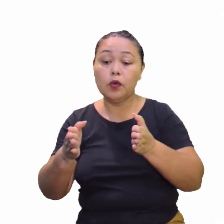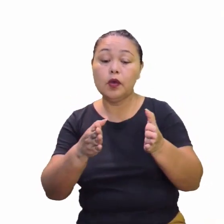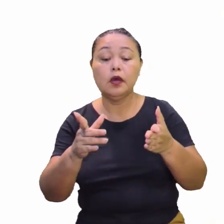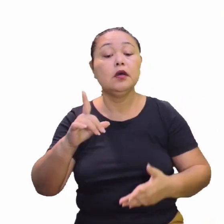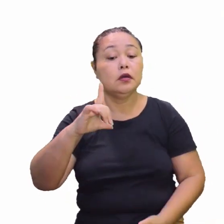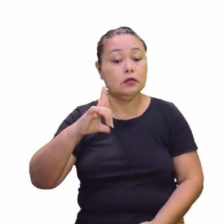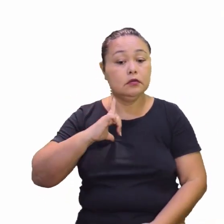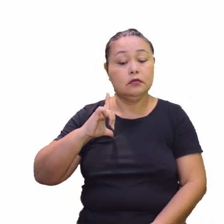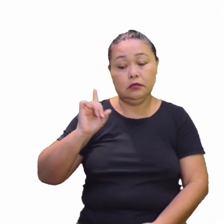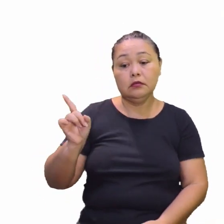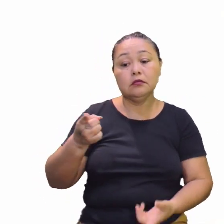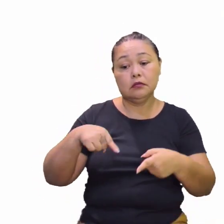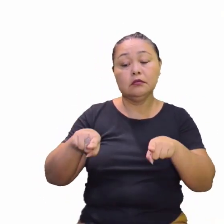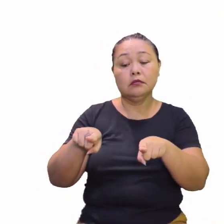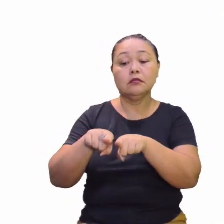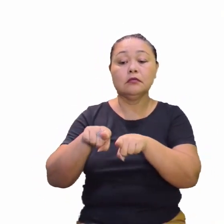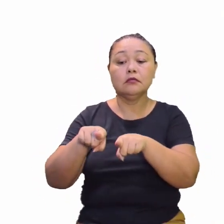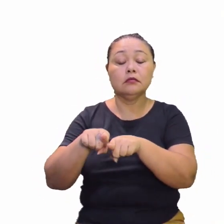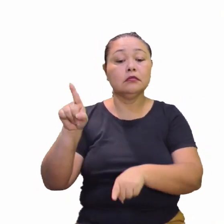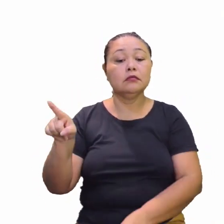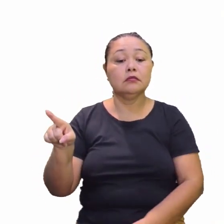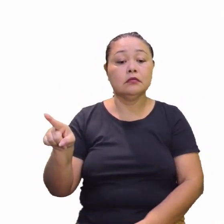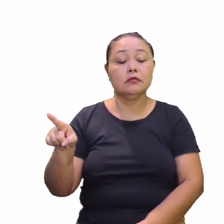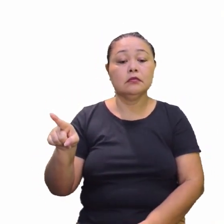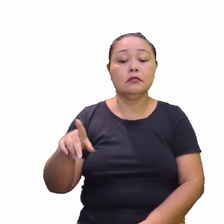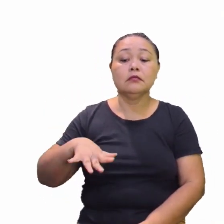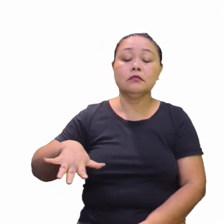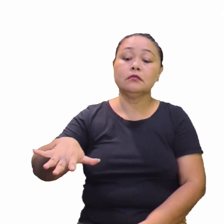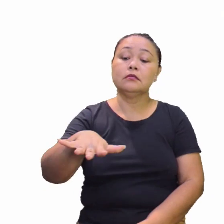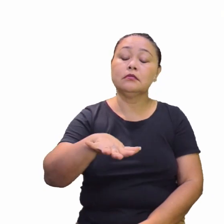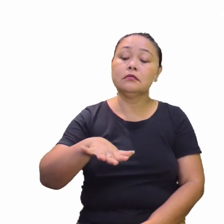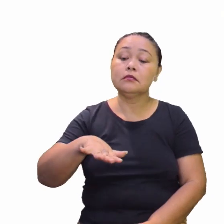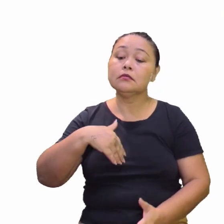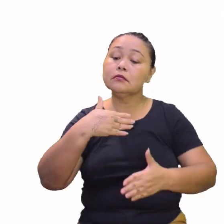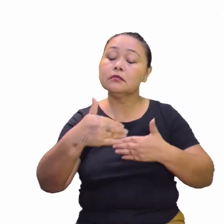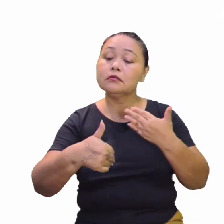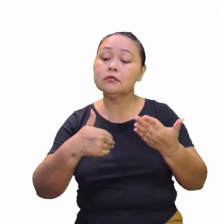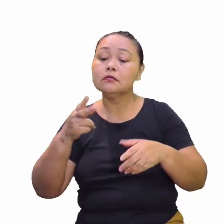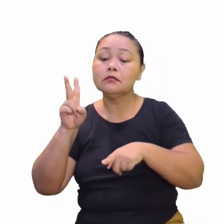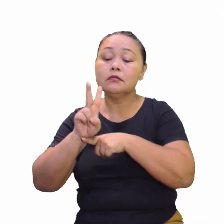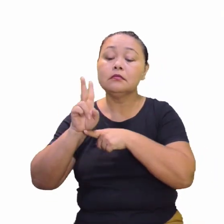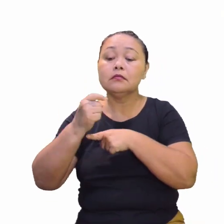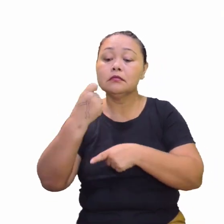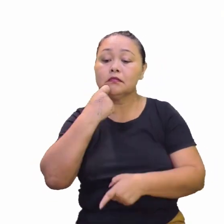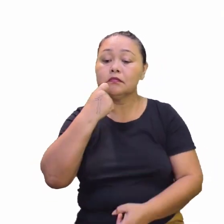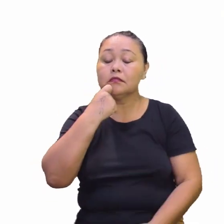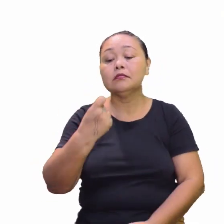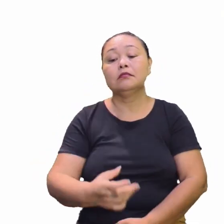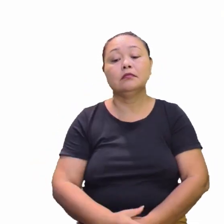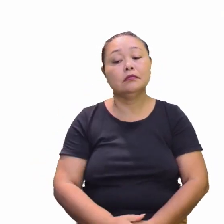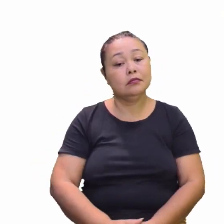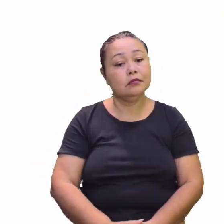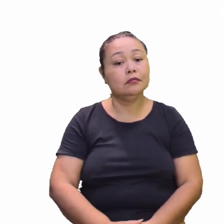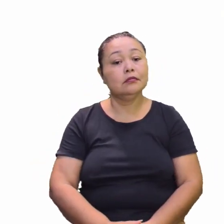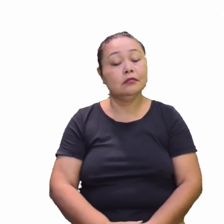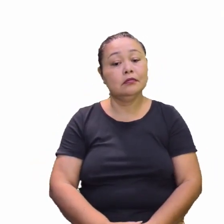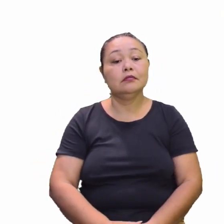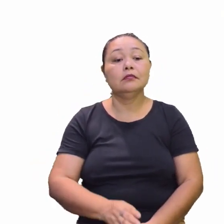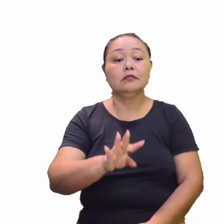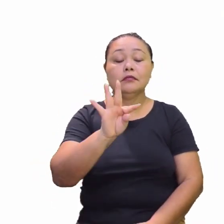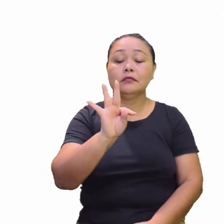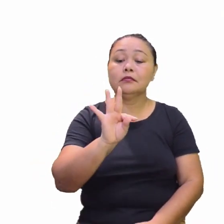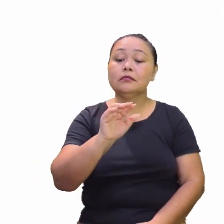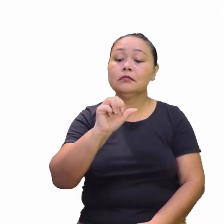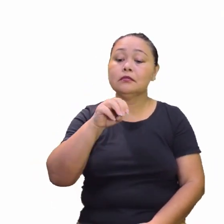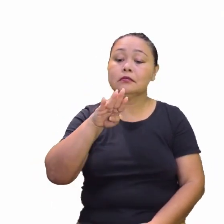rio, onde é também produzido aí, no caso, né, desenvolve toda a criação do animal, que é o peixe.